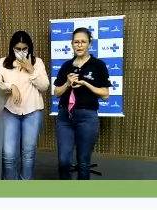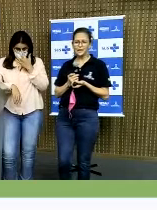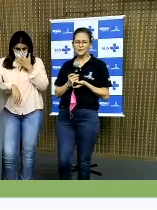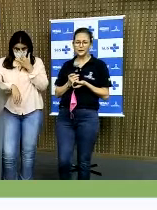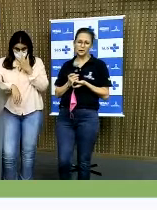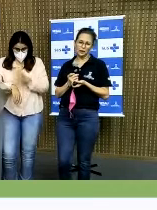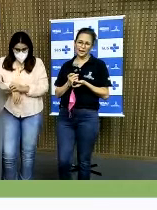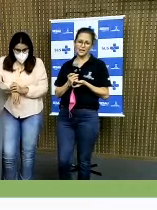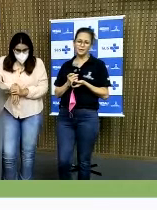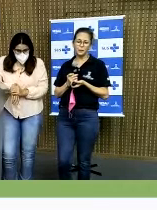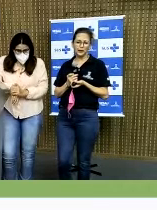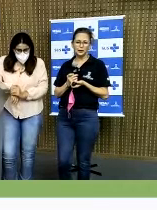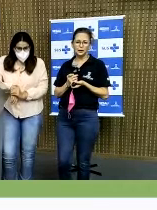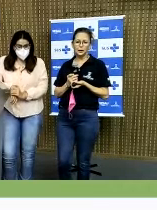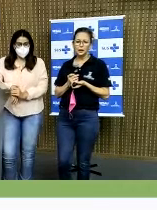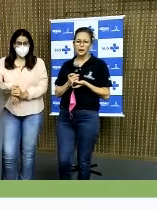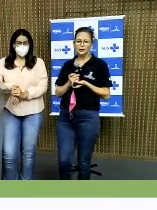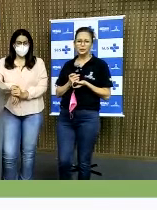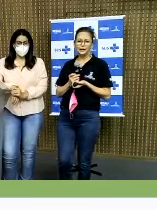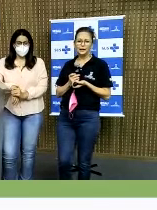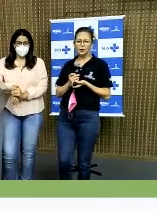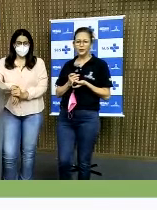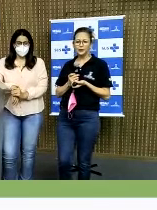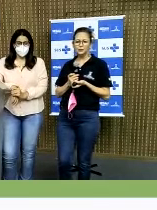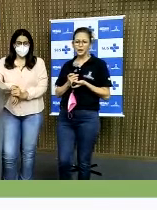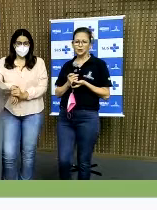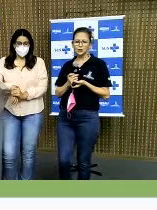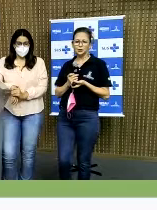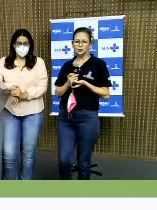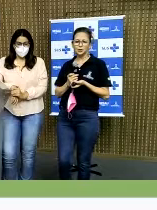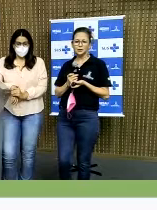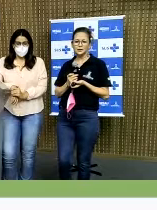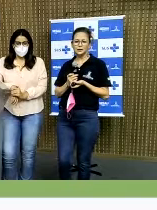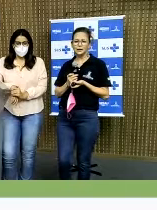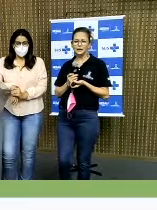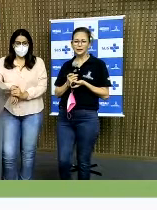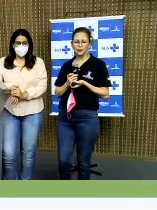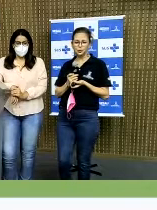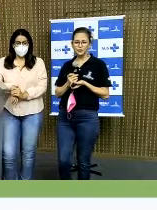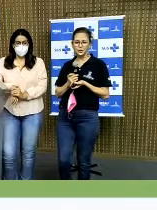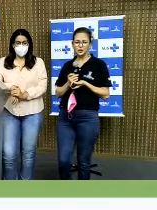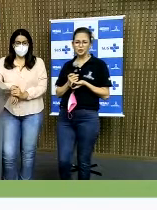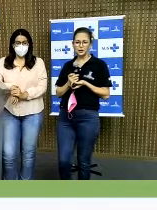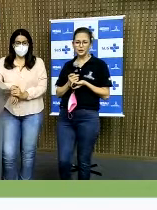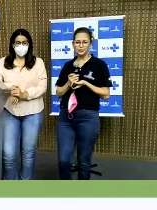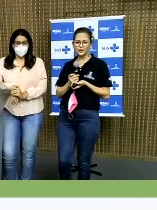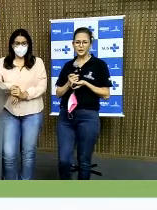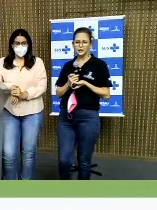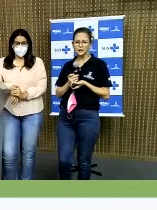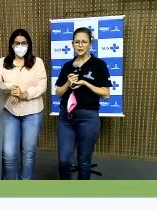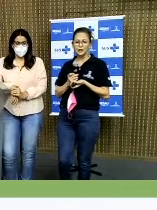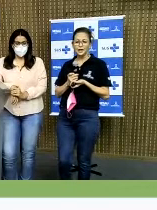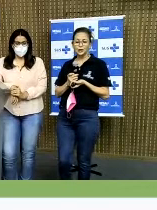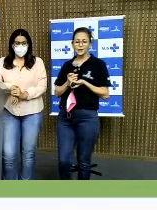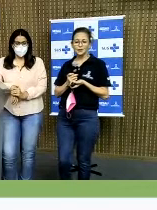equipe do NASF é o NASF-B, a doutora Dalva, médica ginecologista, a Daiane, profissional de educação